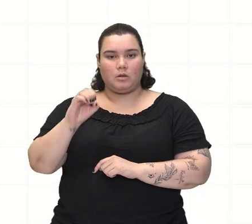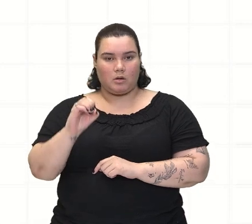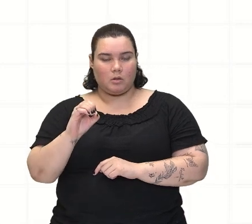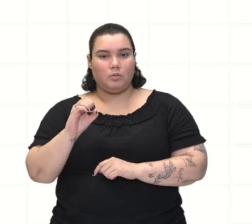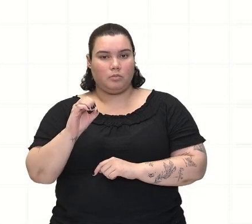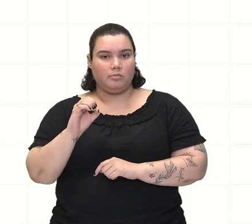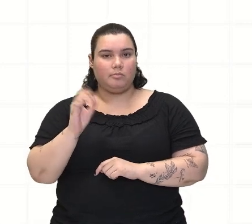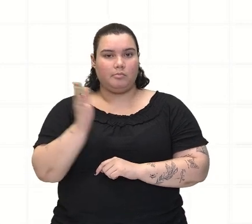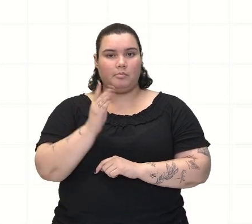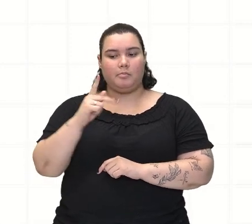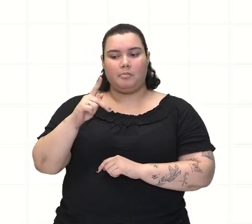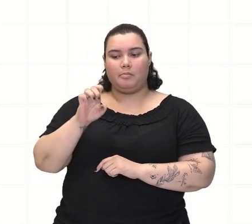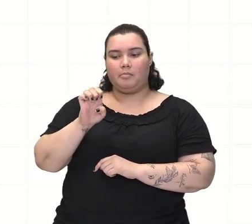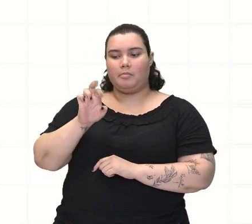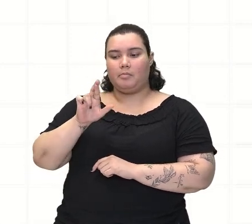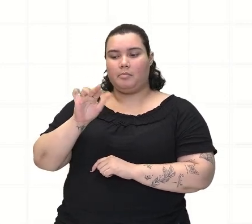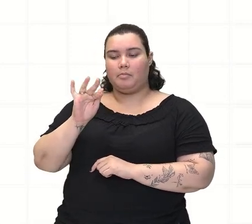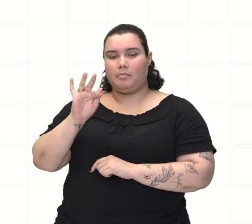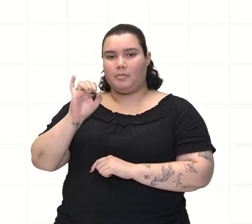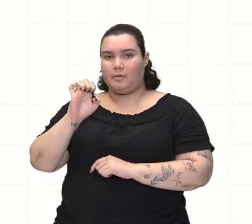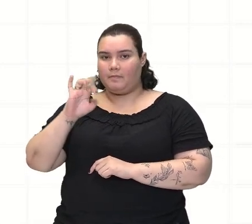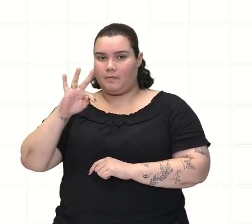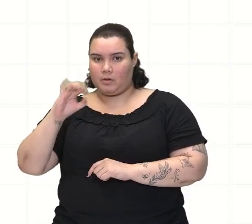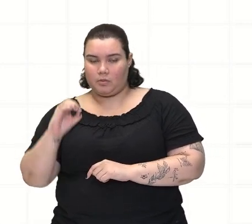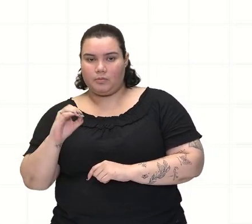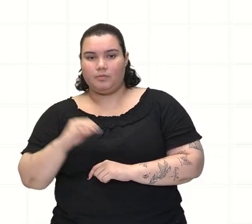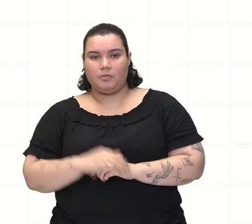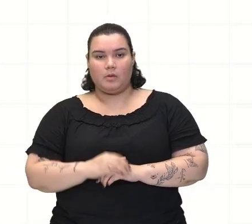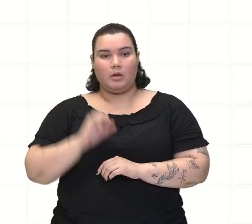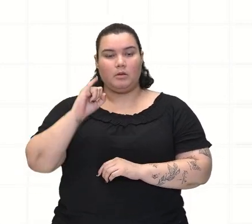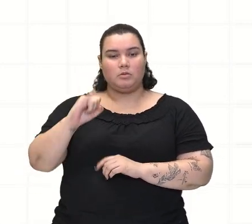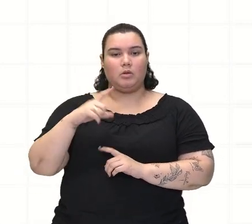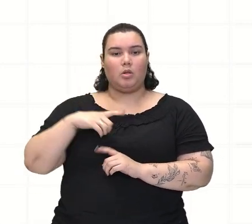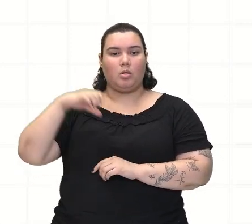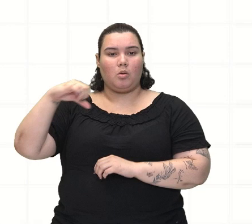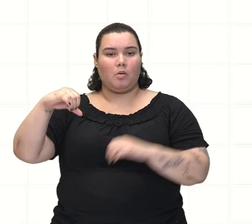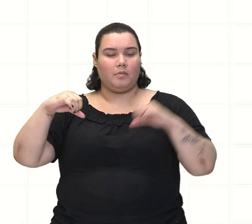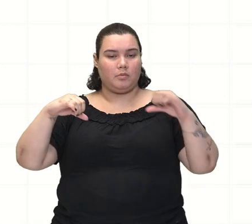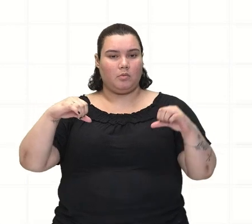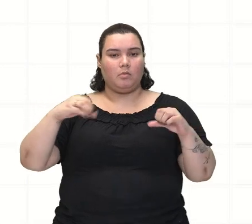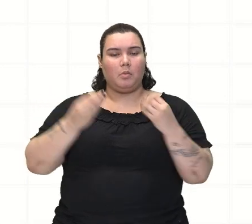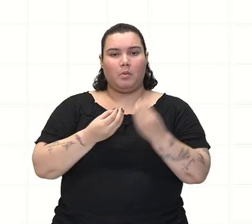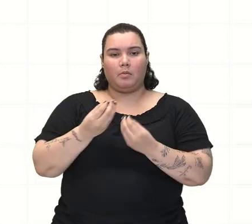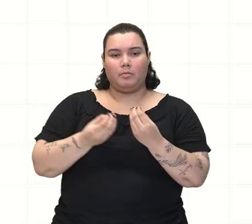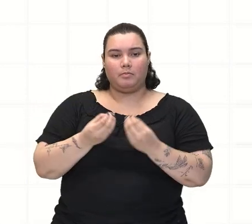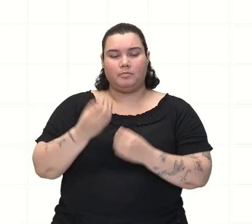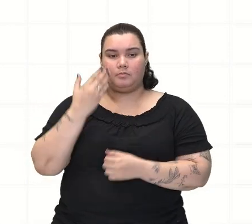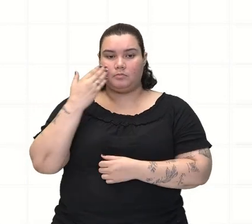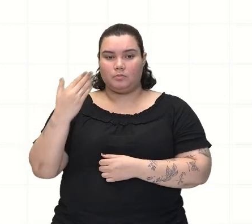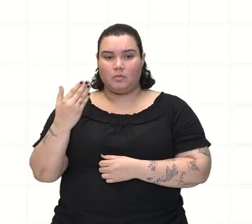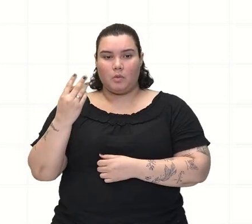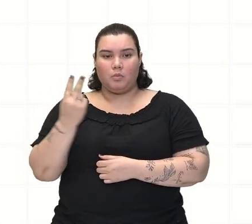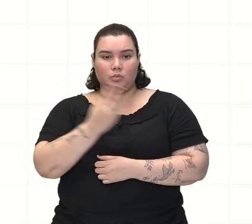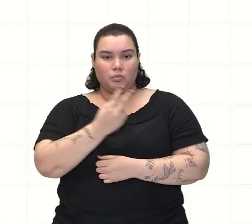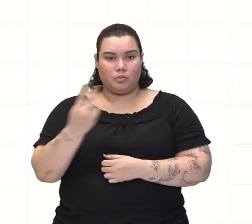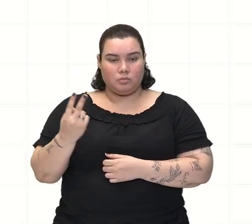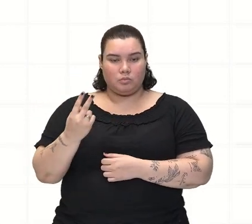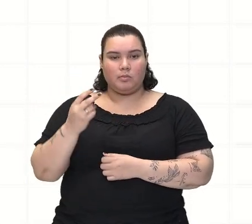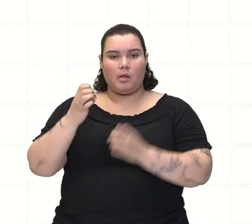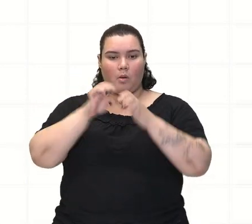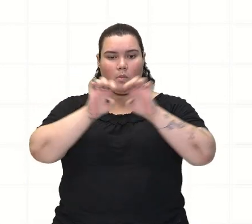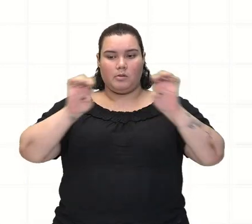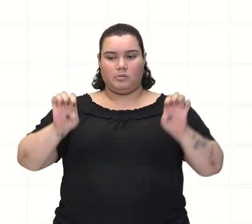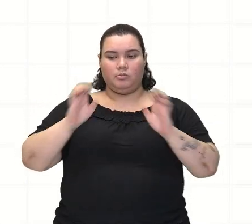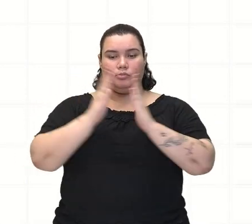segundo membro, né, eu terei um quadrado perfeito. Então, somando 9 aos dois lados da